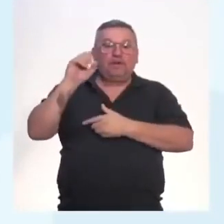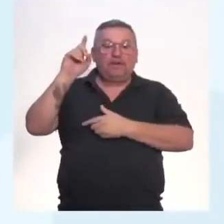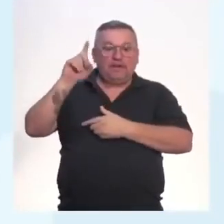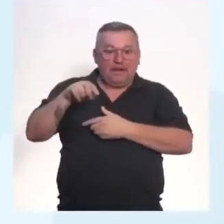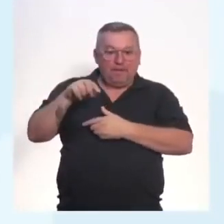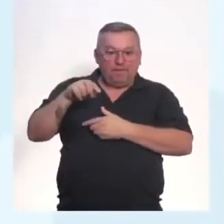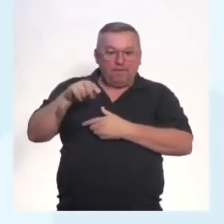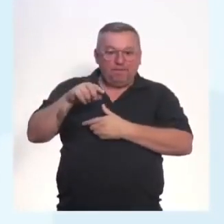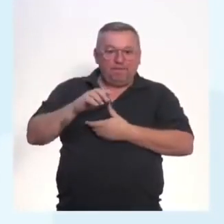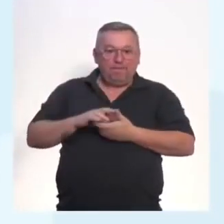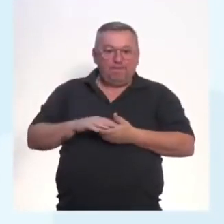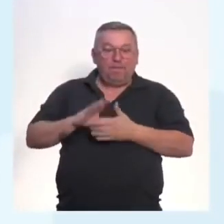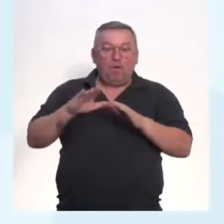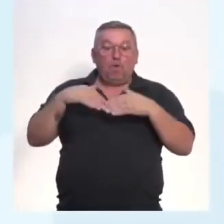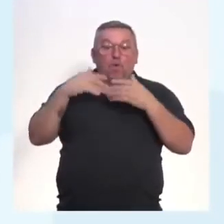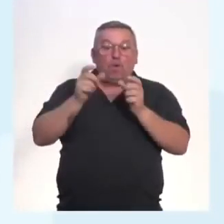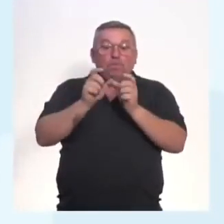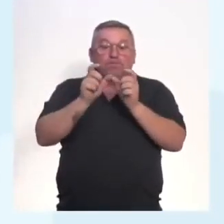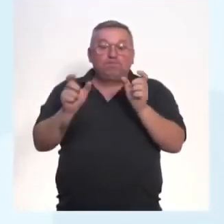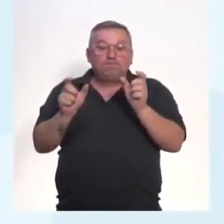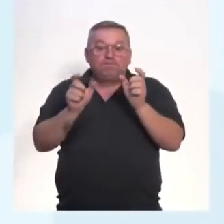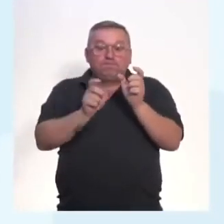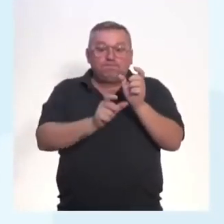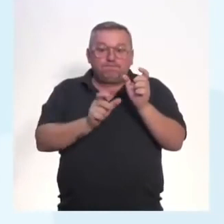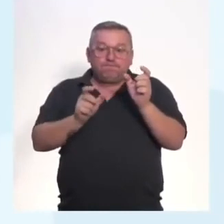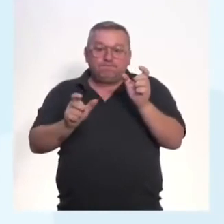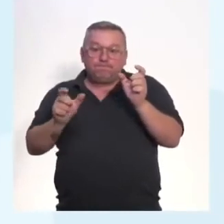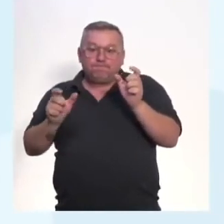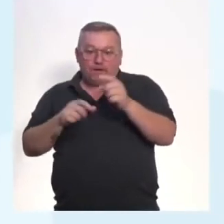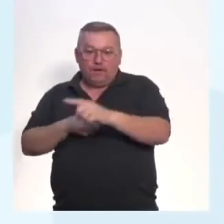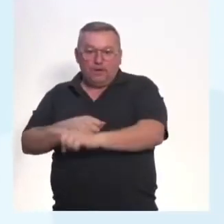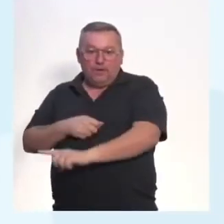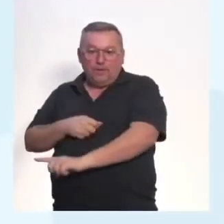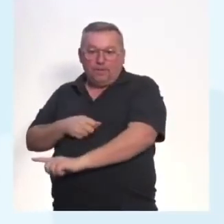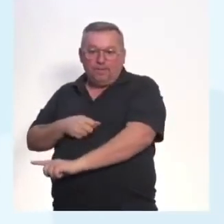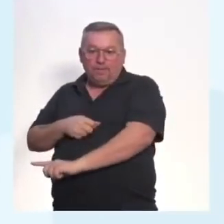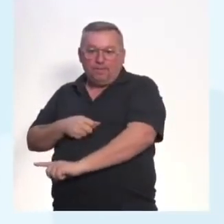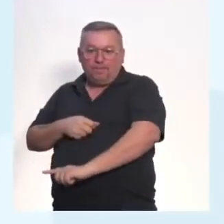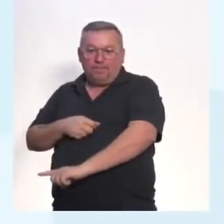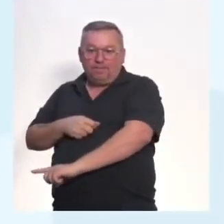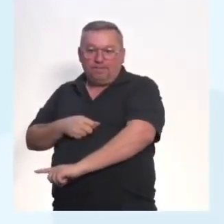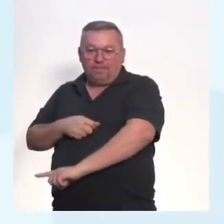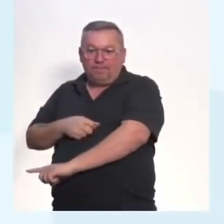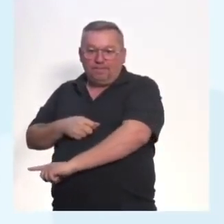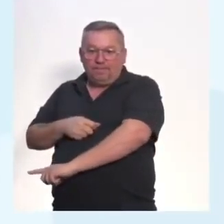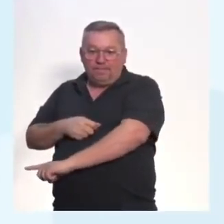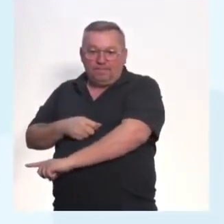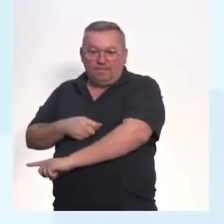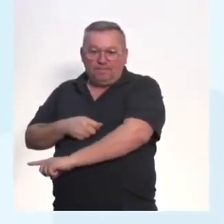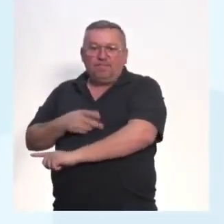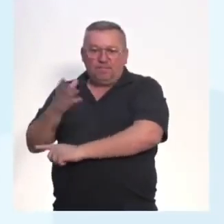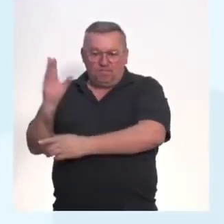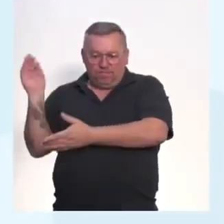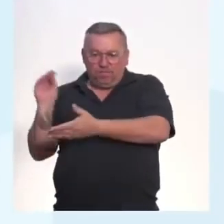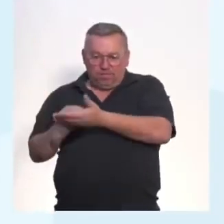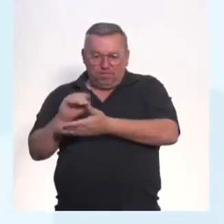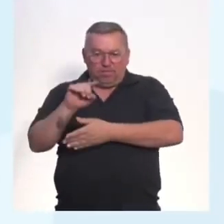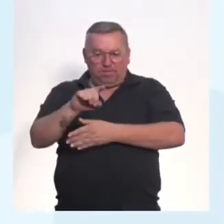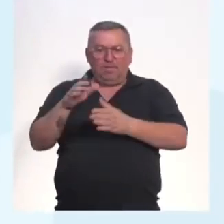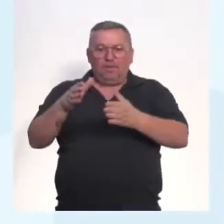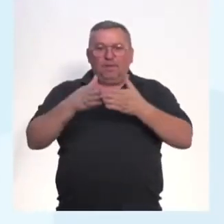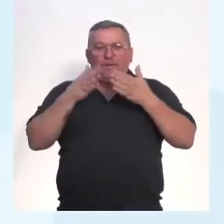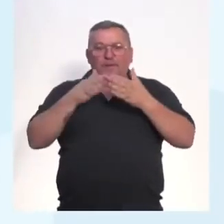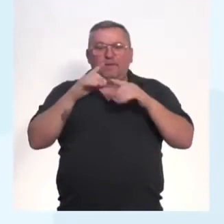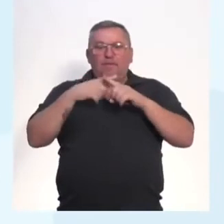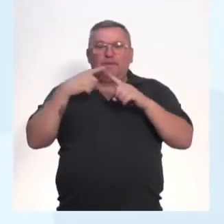Aí vamos lembrar quais são os elementos essenciais da narrativa. Eu quero vocês colocando aqui, ó. Os elementos da narrativa, tá?